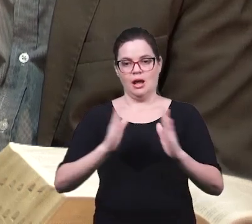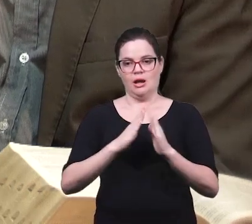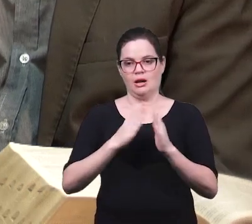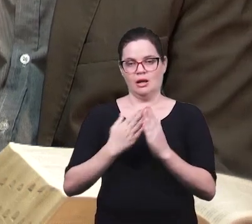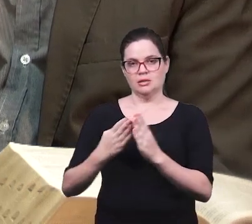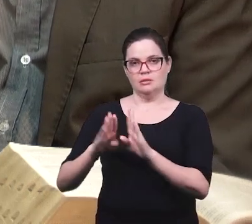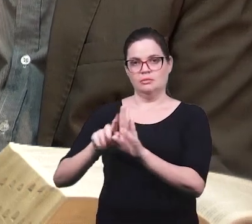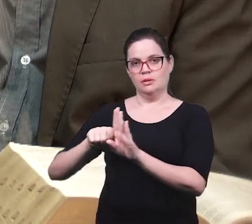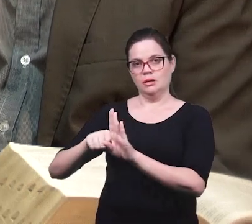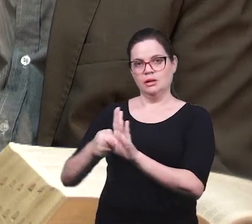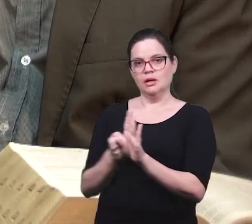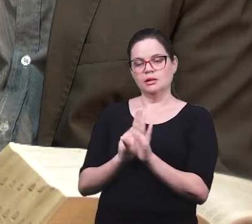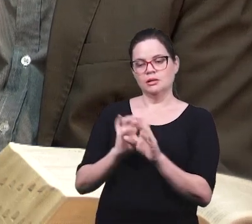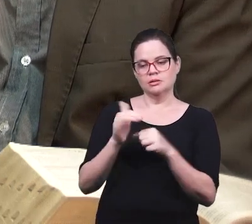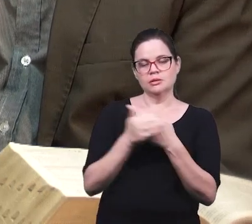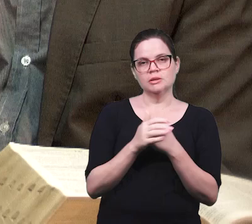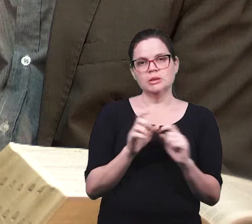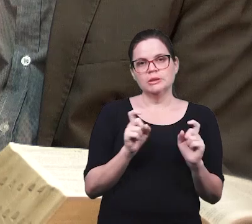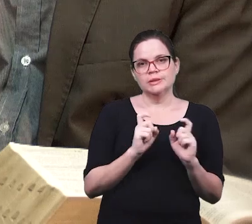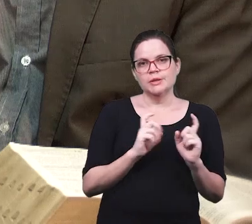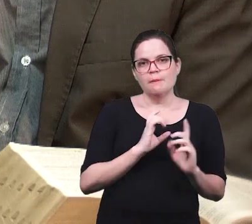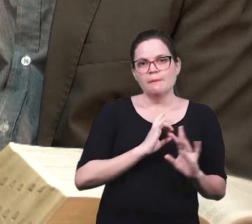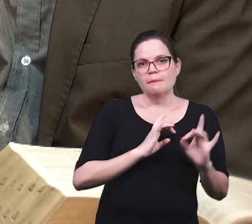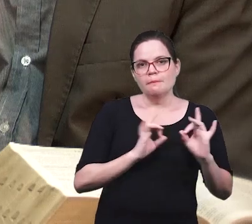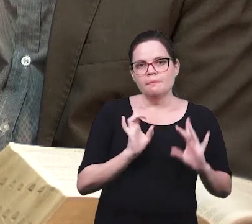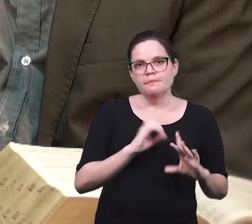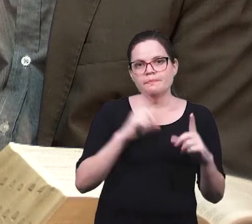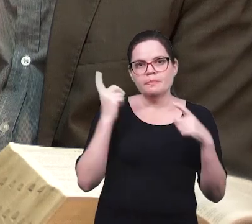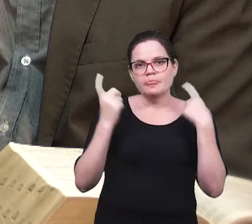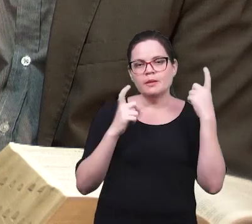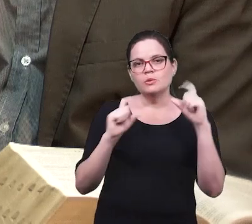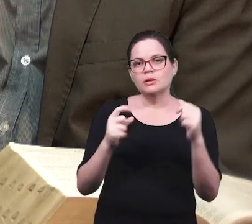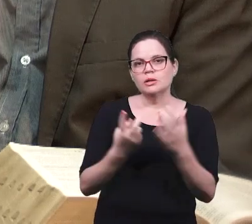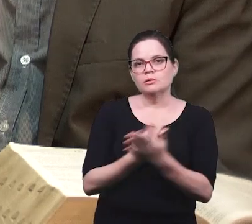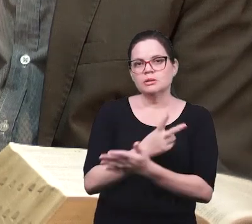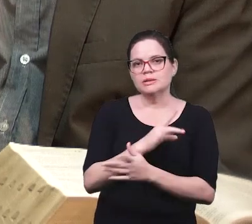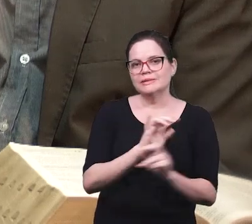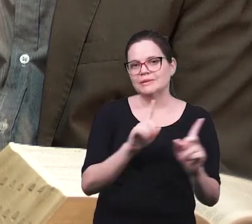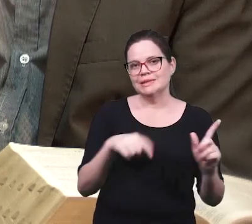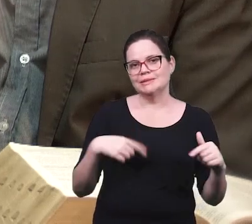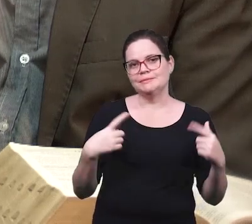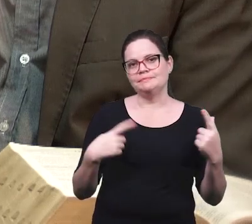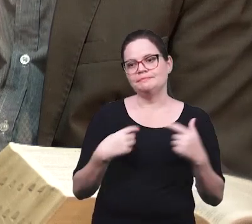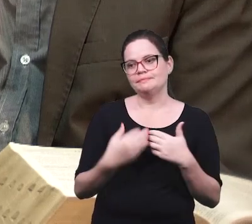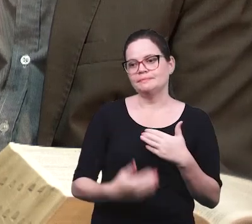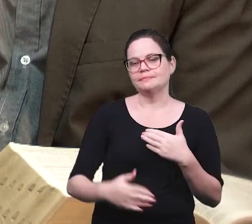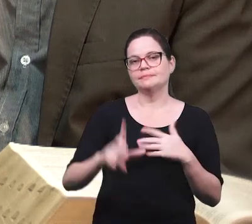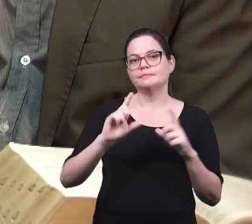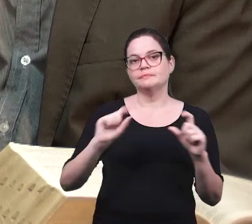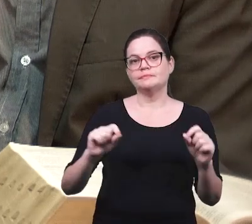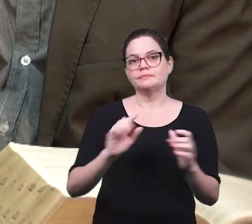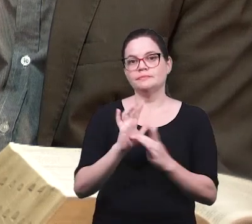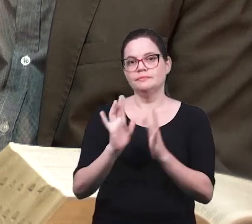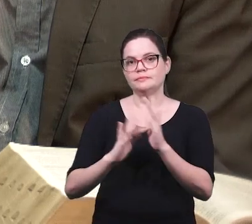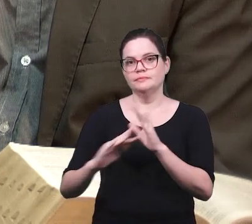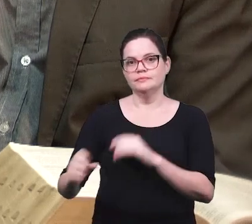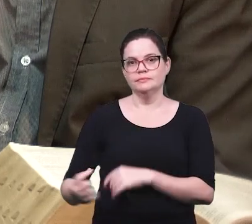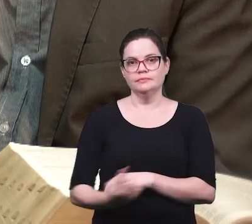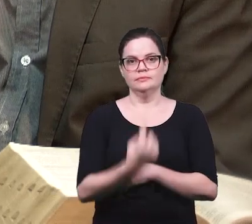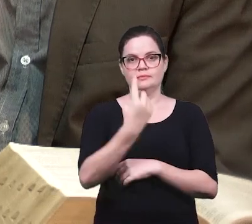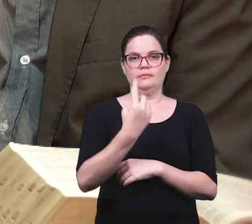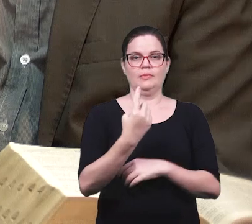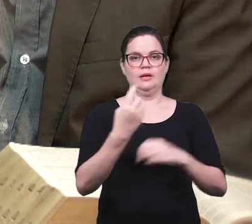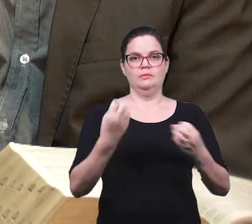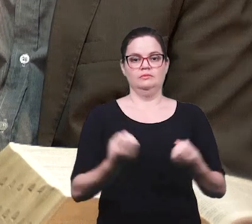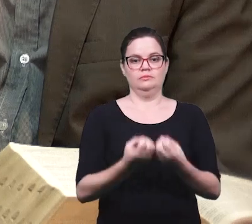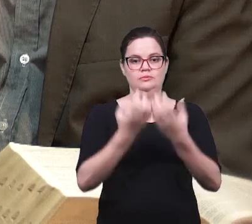estavam fechadas porque eles estavam reunidos com medo, preocupados com o que seria deles dali para frente. E as primeiras palavras do